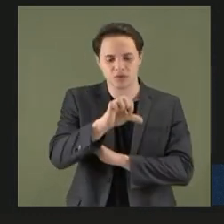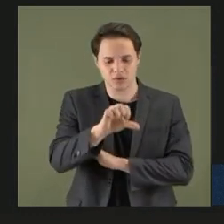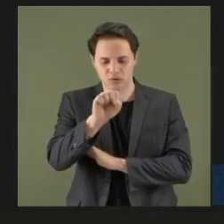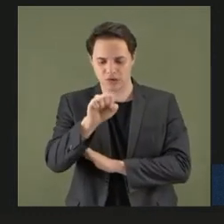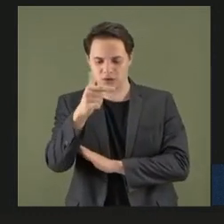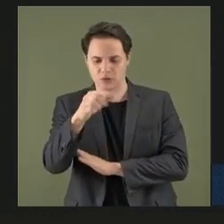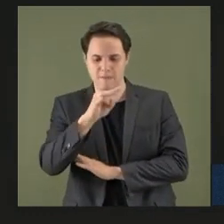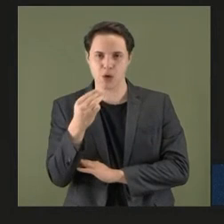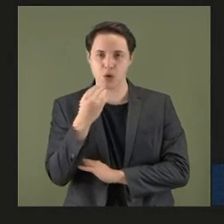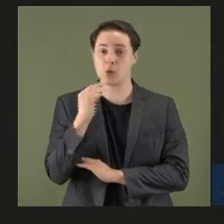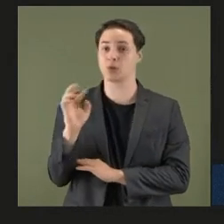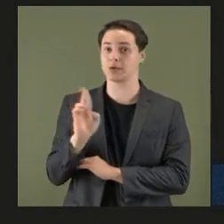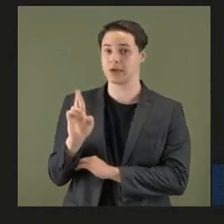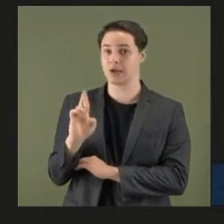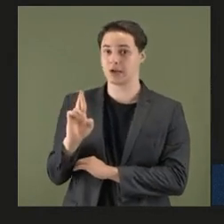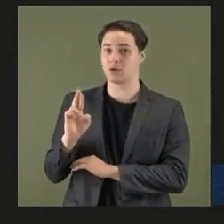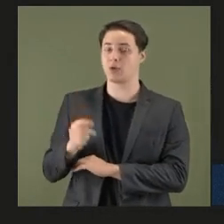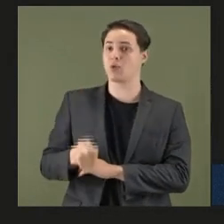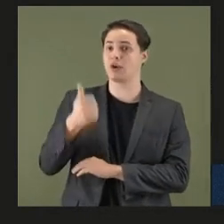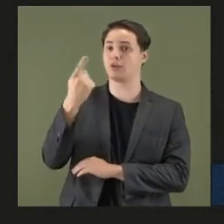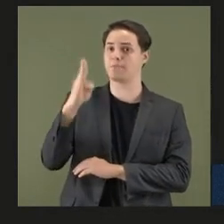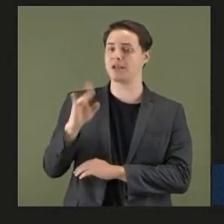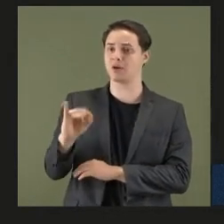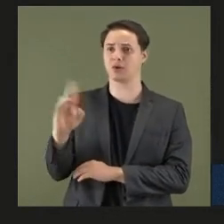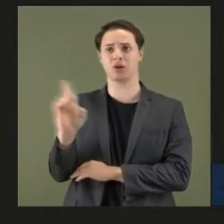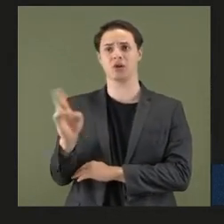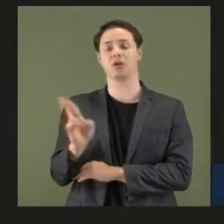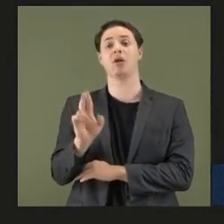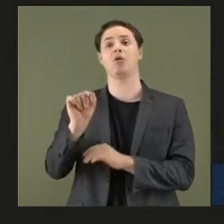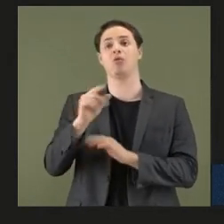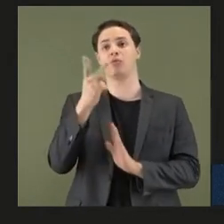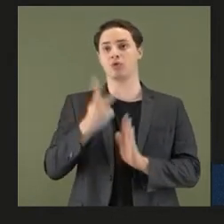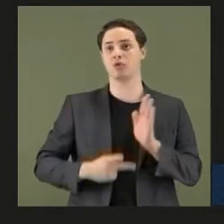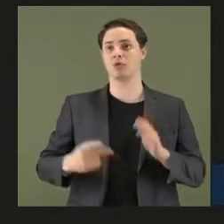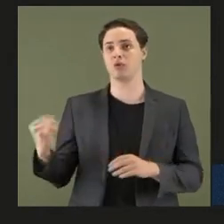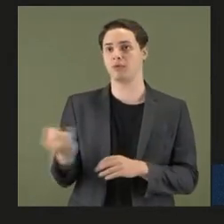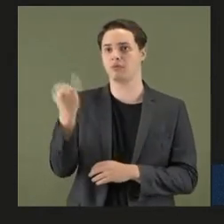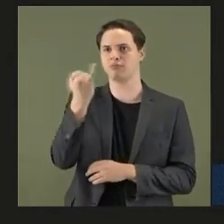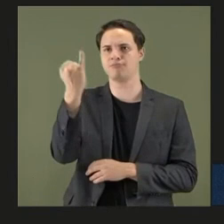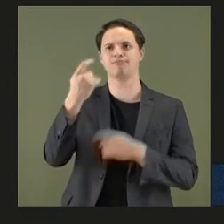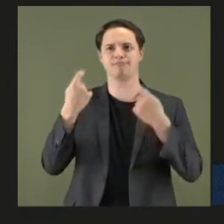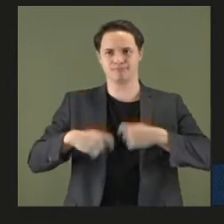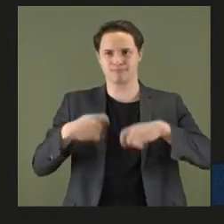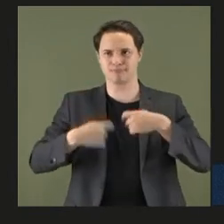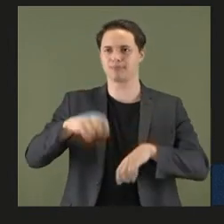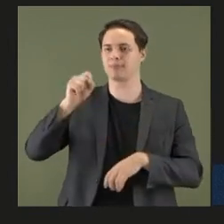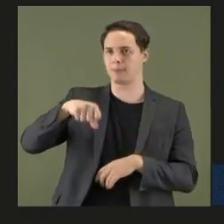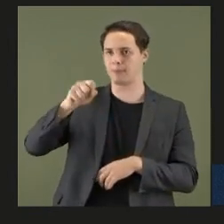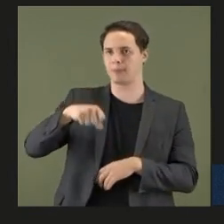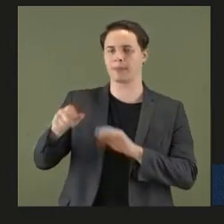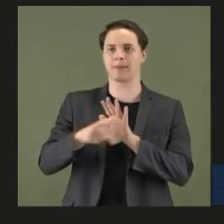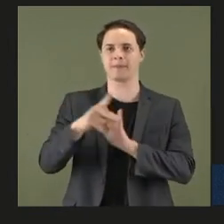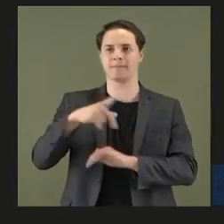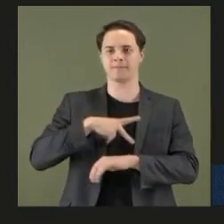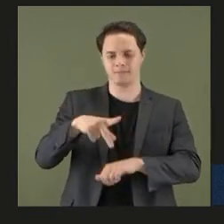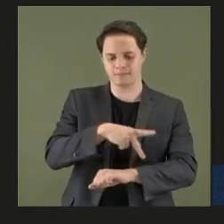982 milhões de reais, ou seja, quase 1 bi. Trata-se de um programa importante, absolutamente necessário para